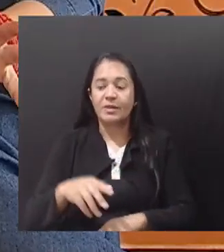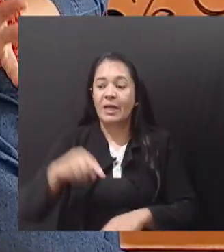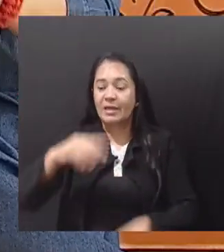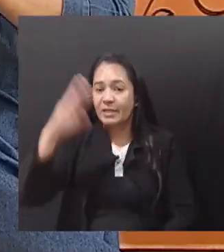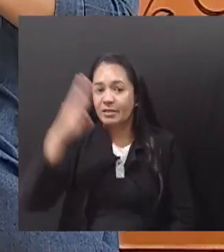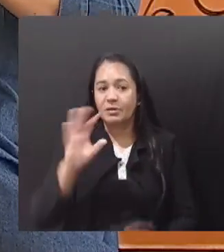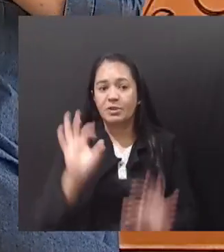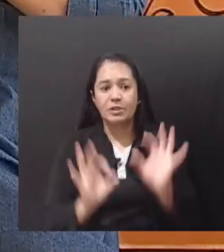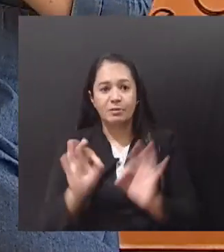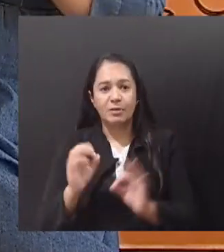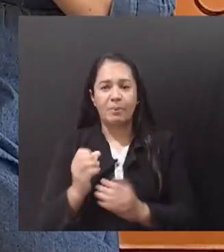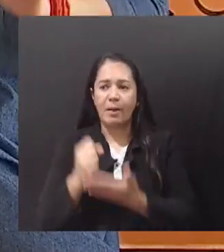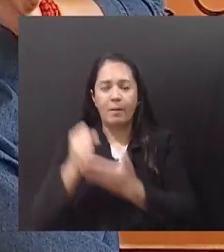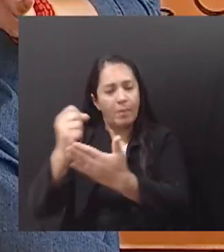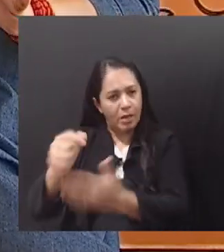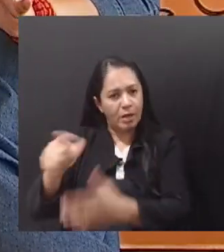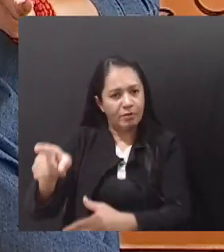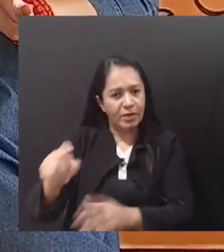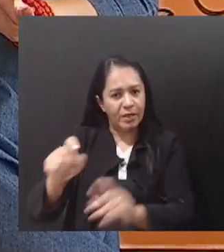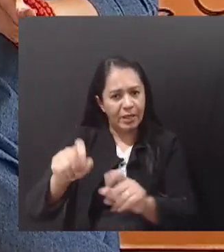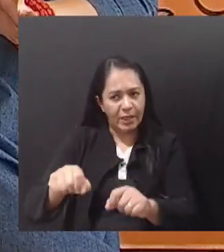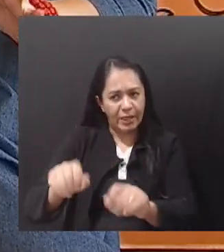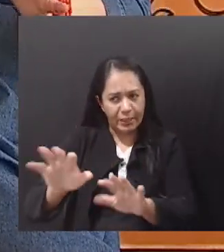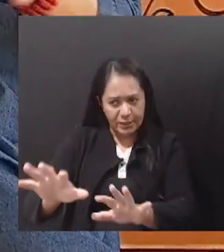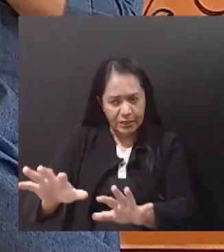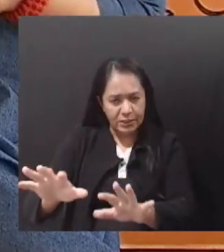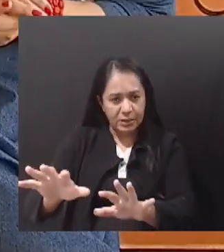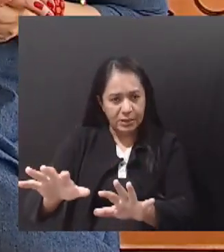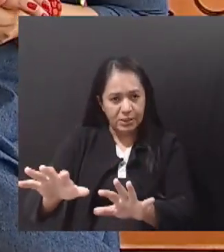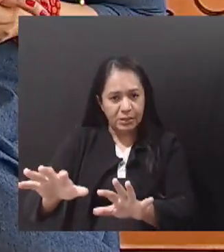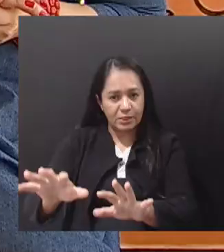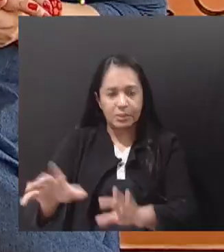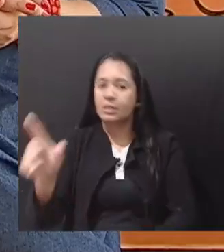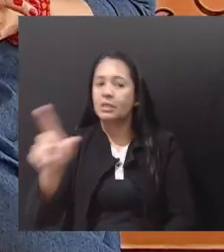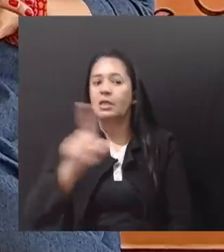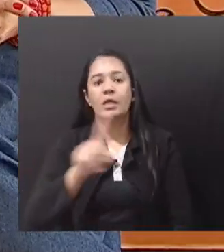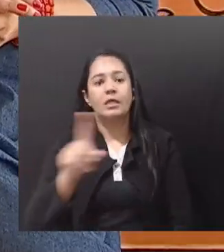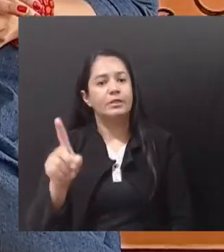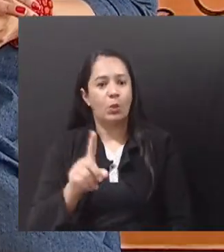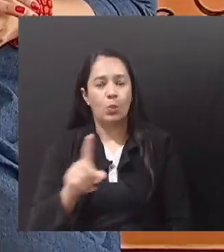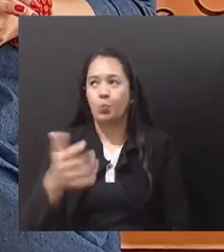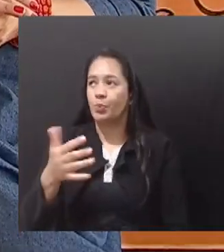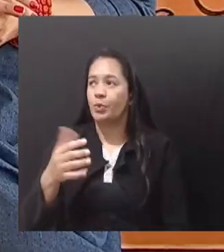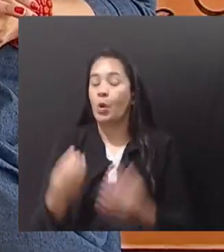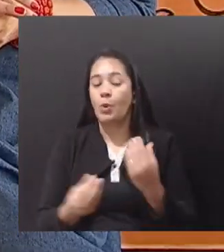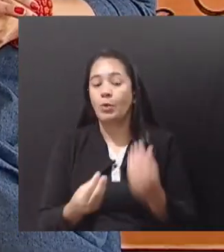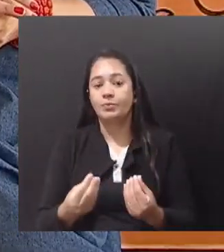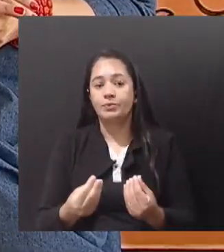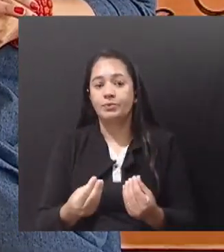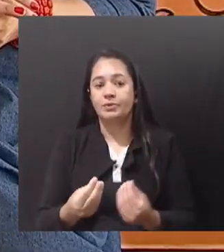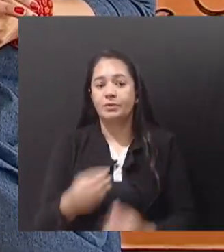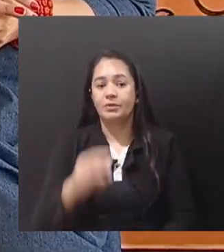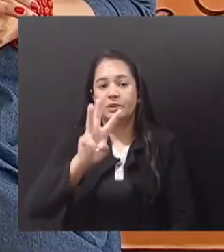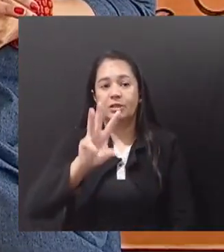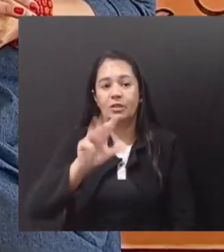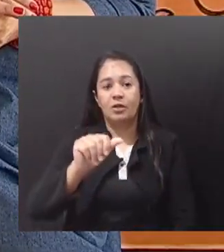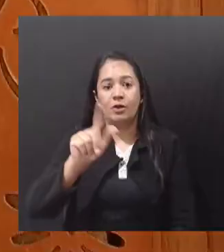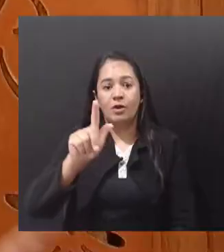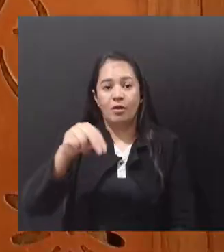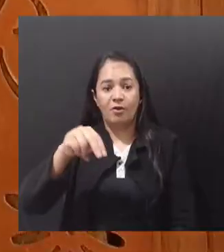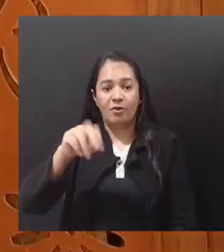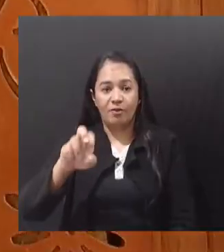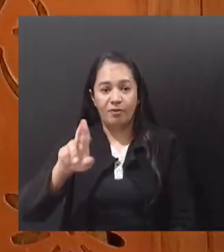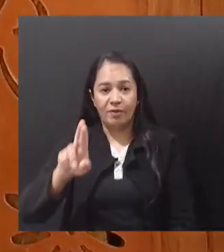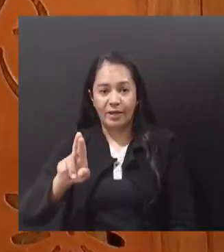para levar essa demanda. É assim que funciona? Não, é mais ou menos assim. O Wagner foi tocado para conhecer